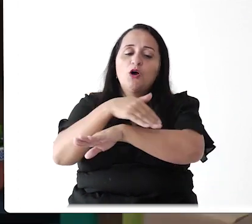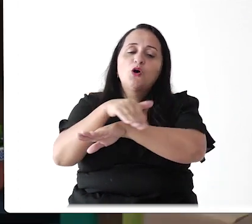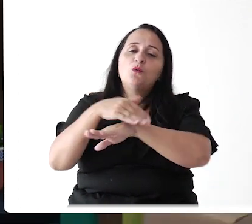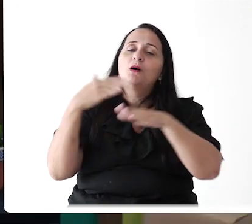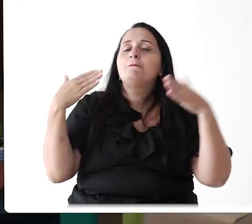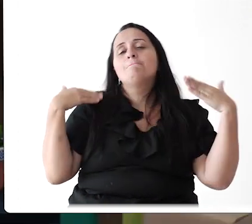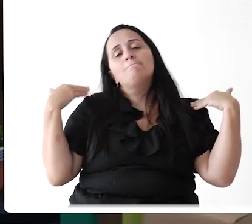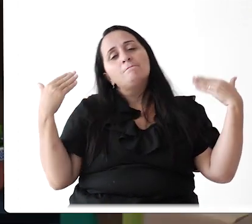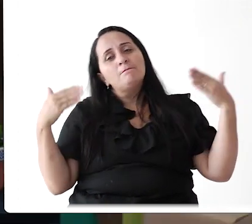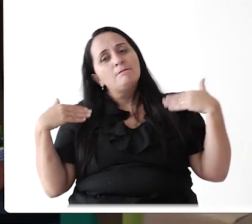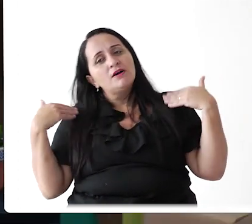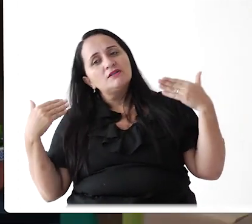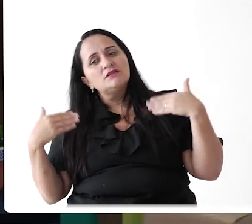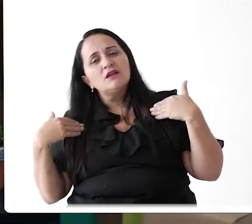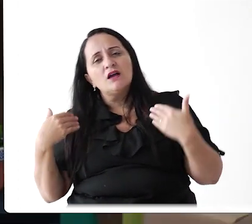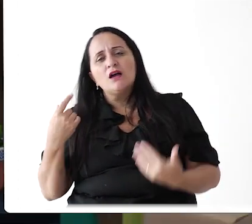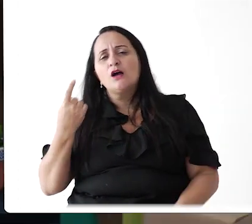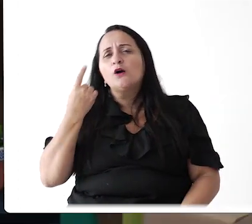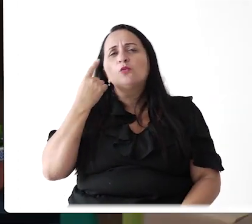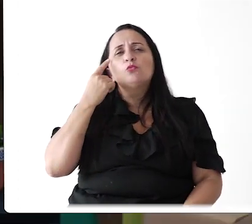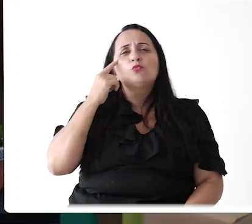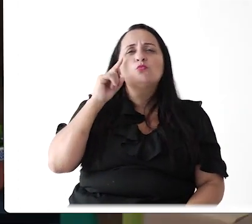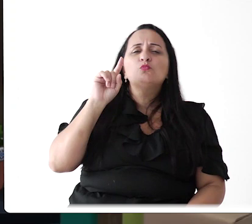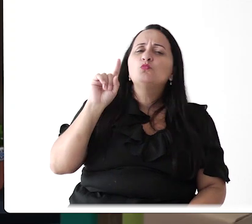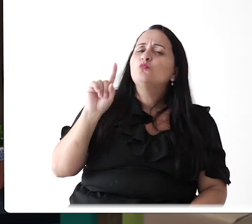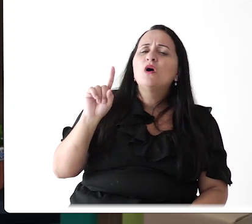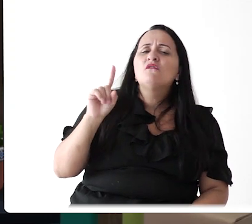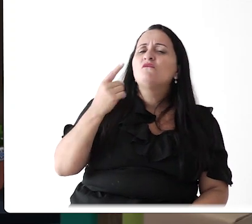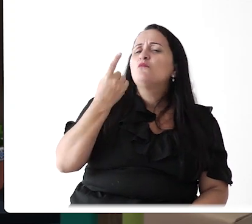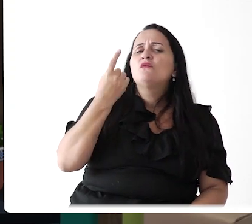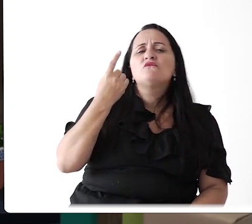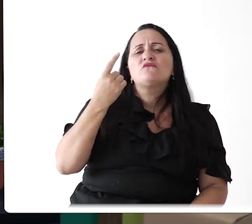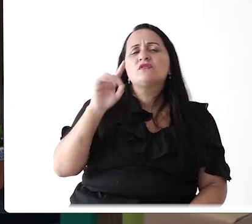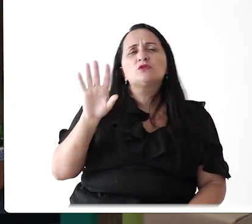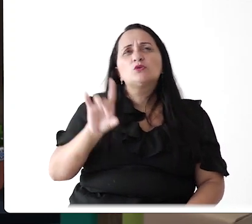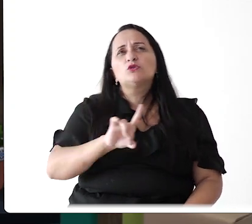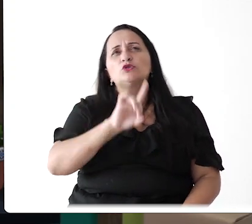uma, nem que seja uma vez ao dia. Essa foi uma frase o quê?